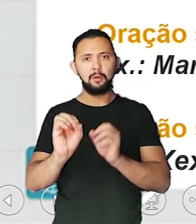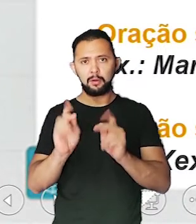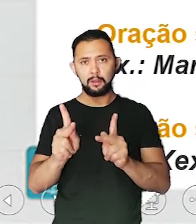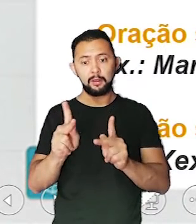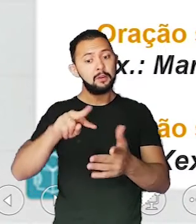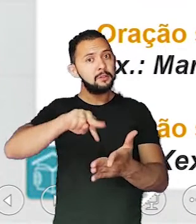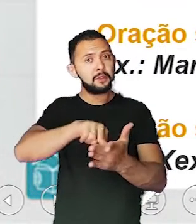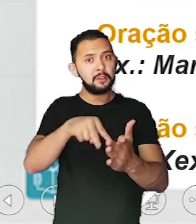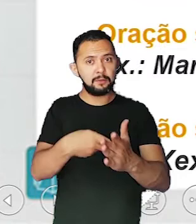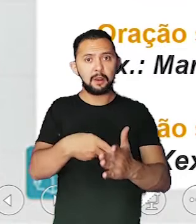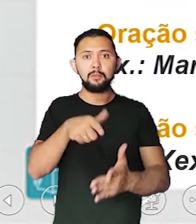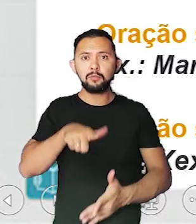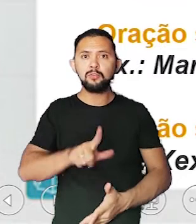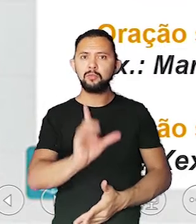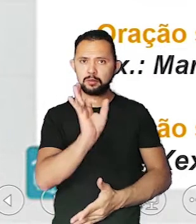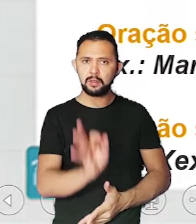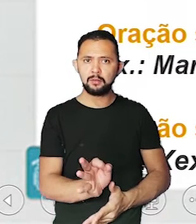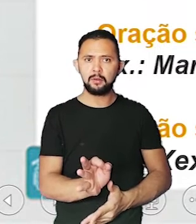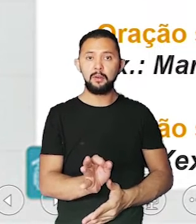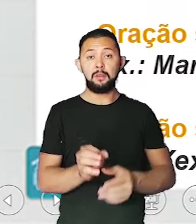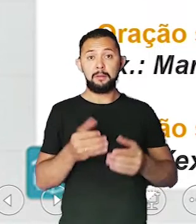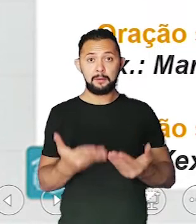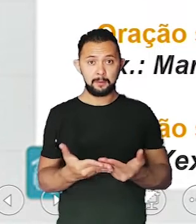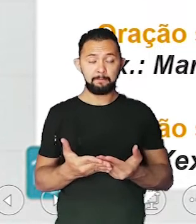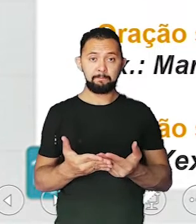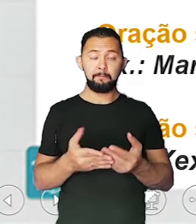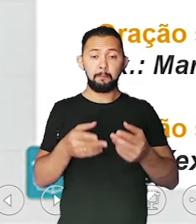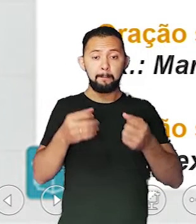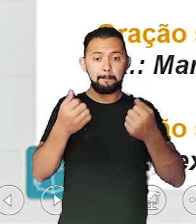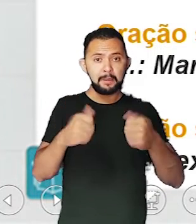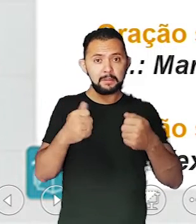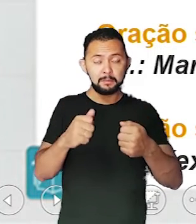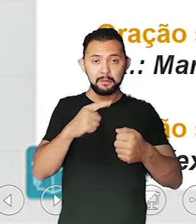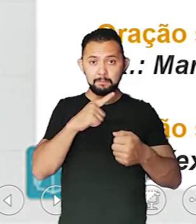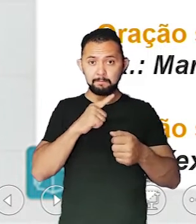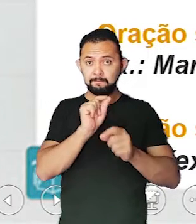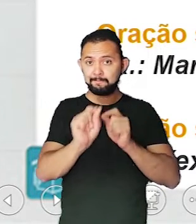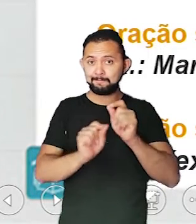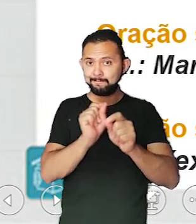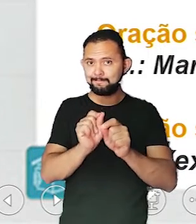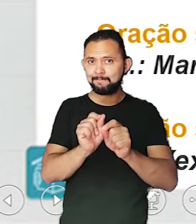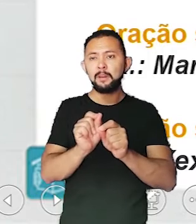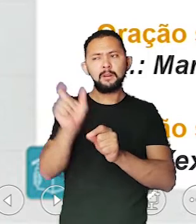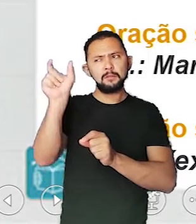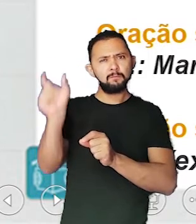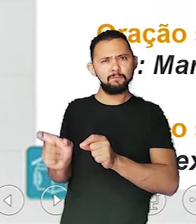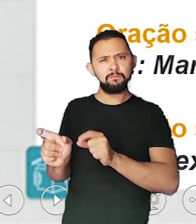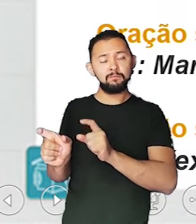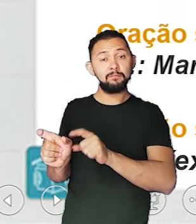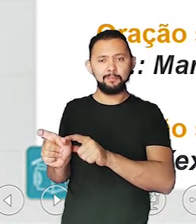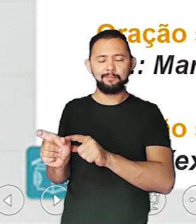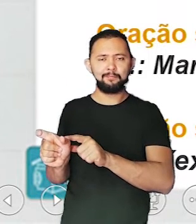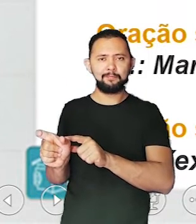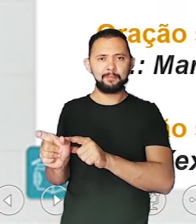Então, vejam só que algo é fundamental. Esse algo que é fundamental justamente está ocupando a função do sujeito. Essa oração